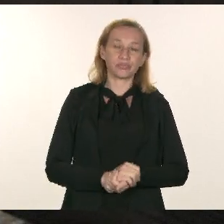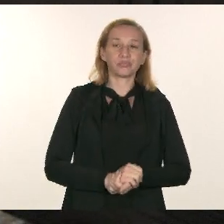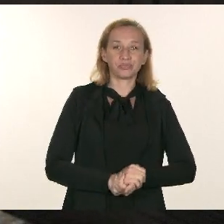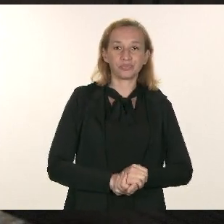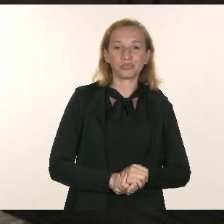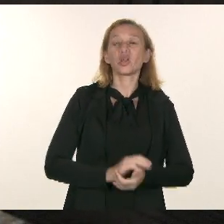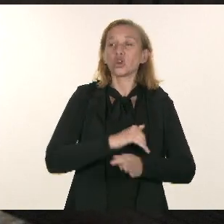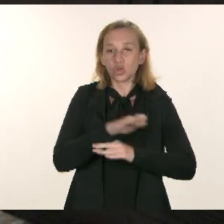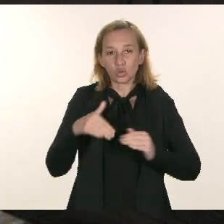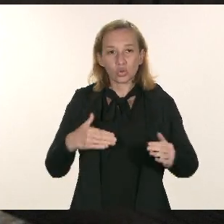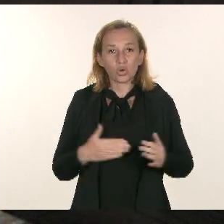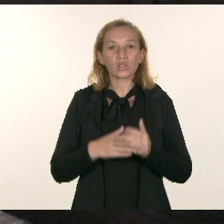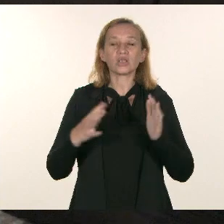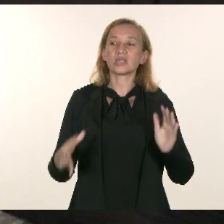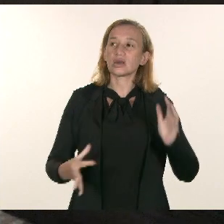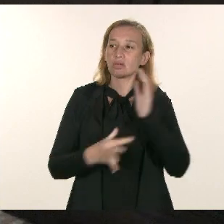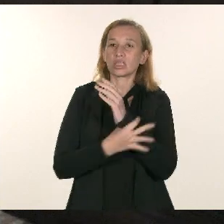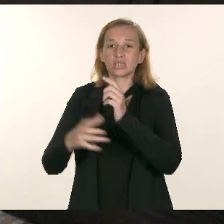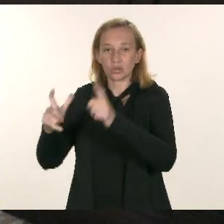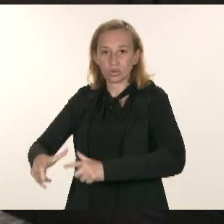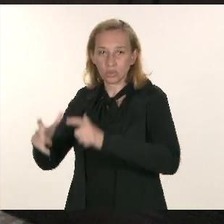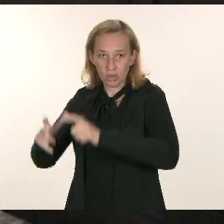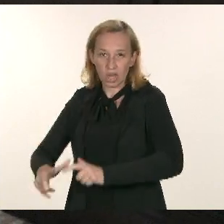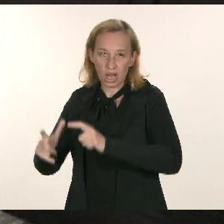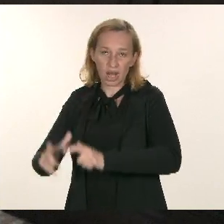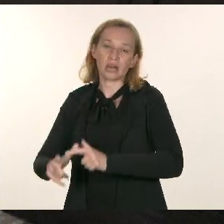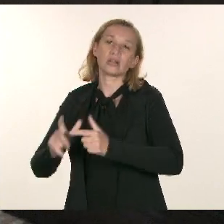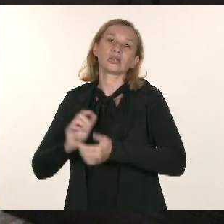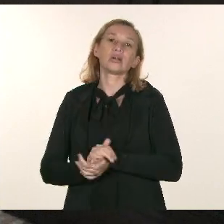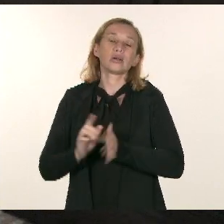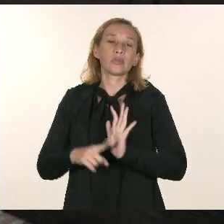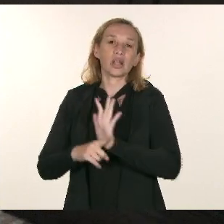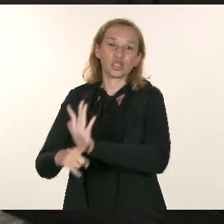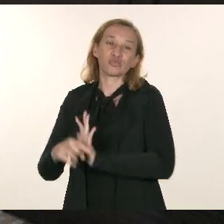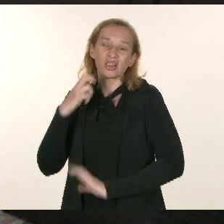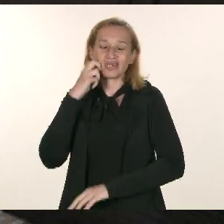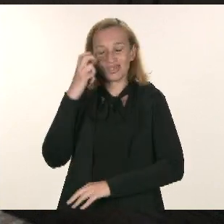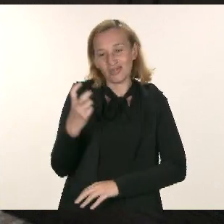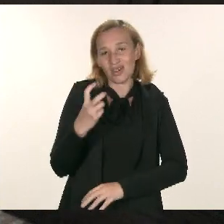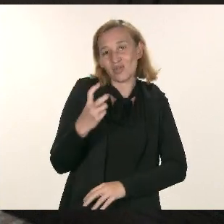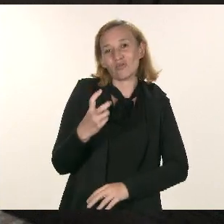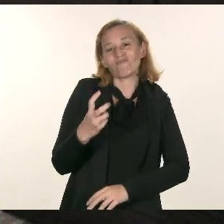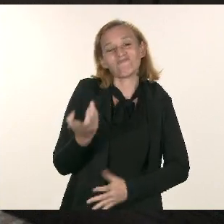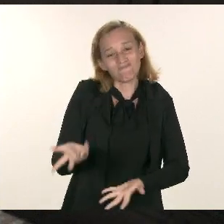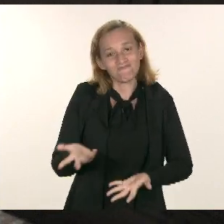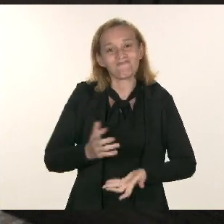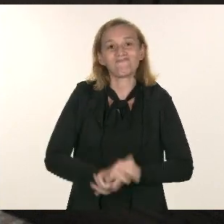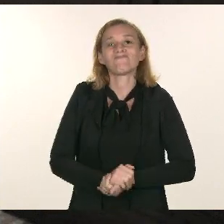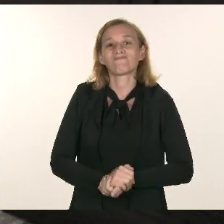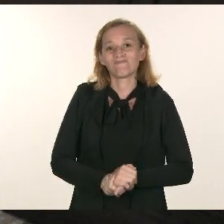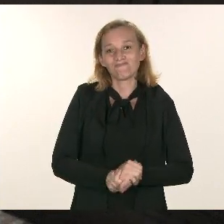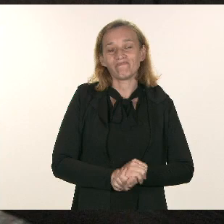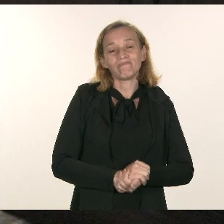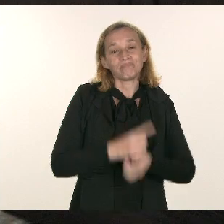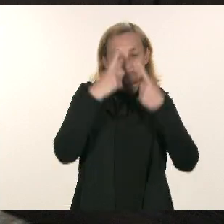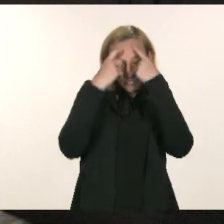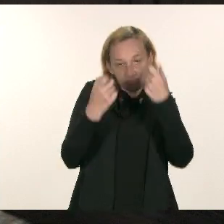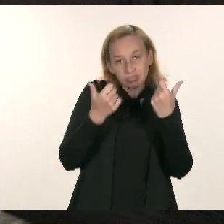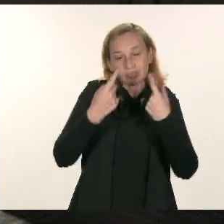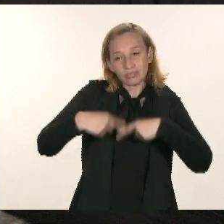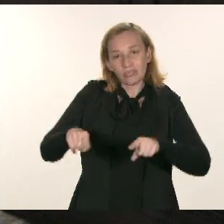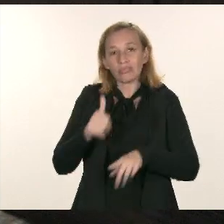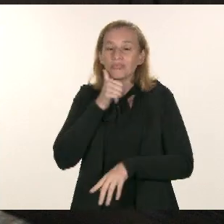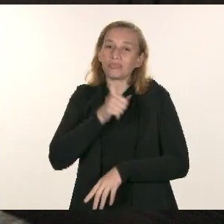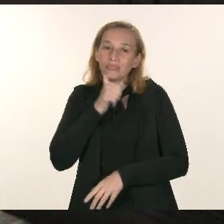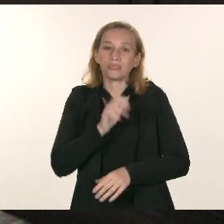tipo de proteção nunca é demais para enfrentar essa vergonha, esse constrangimento que é a violência contra a mulher no Estado